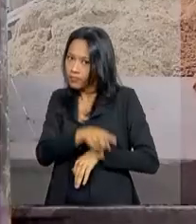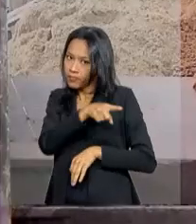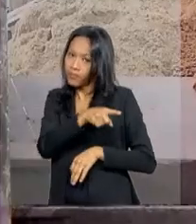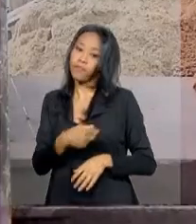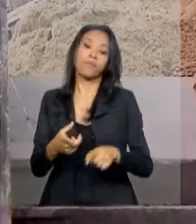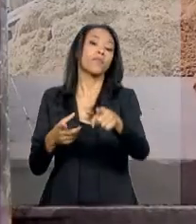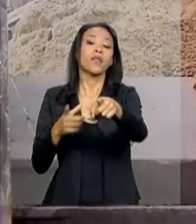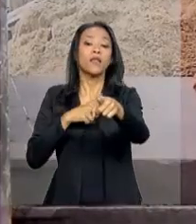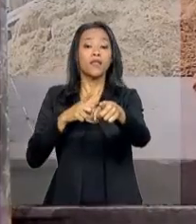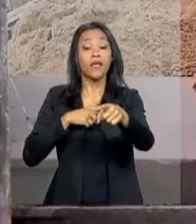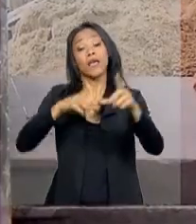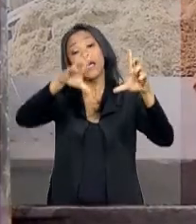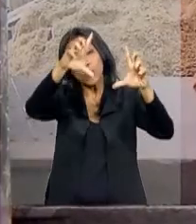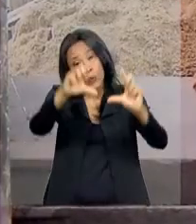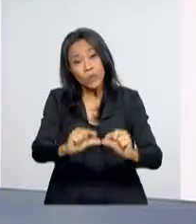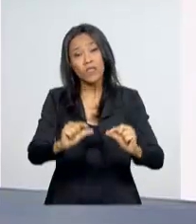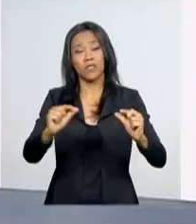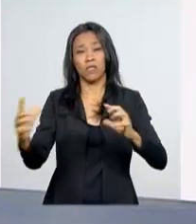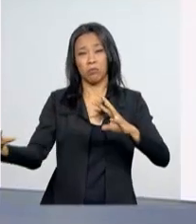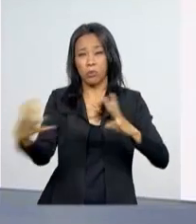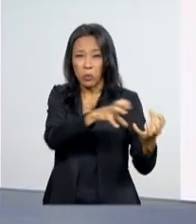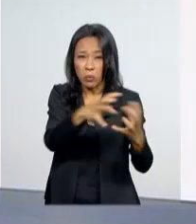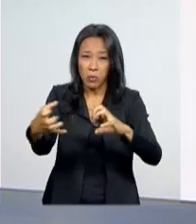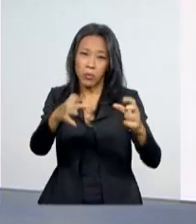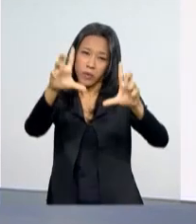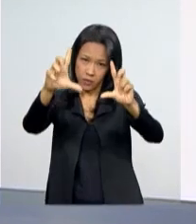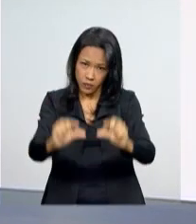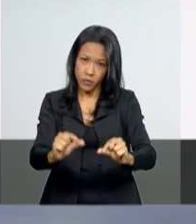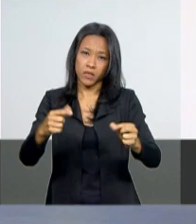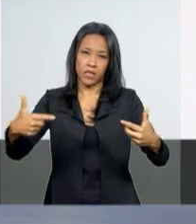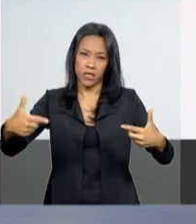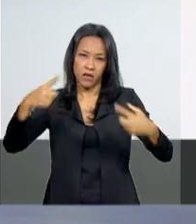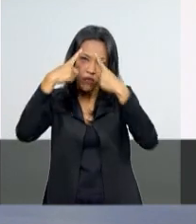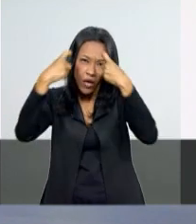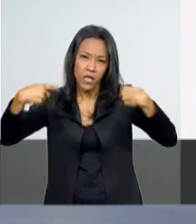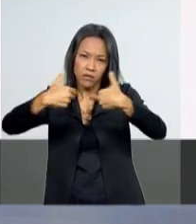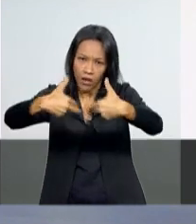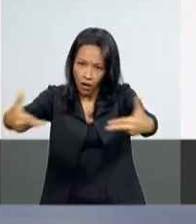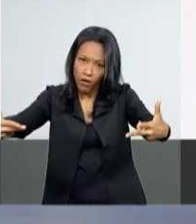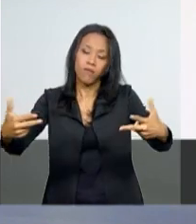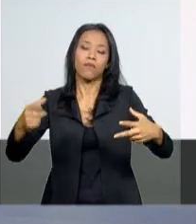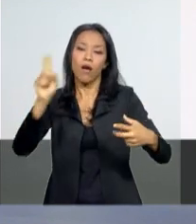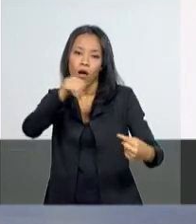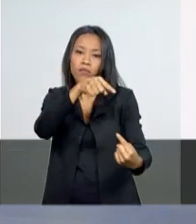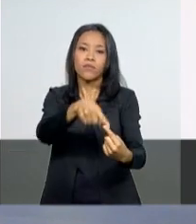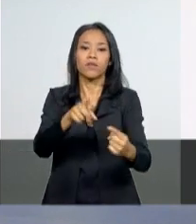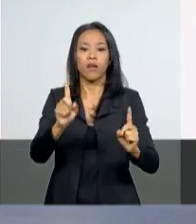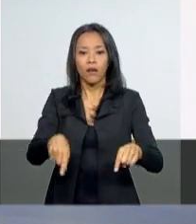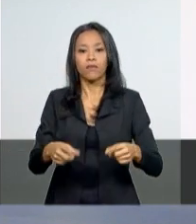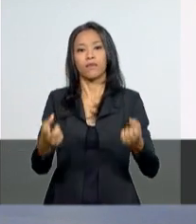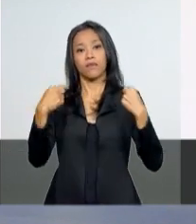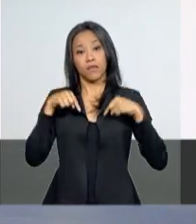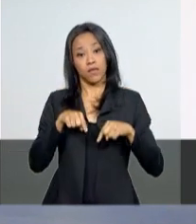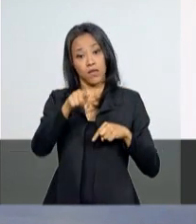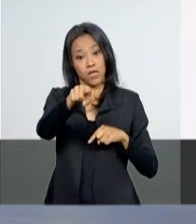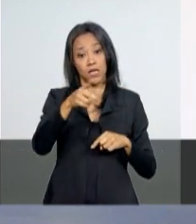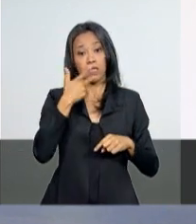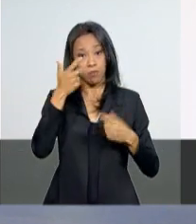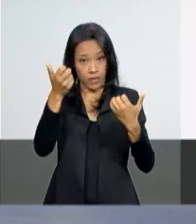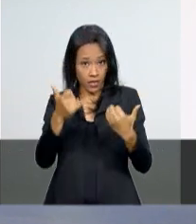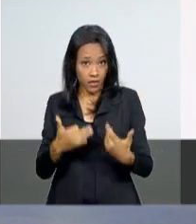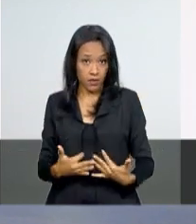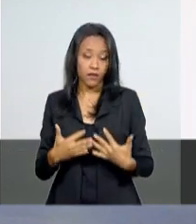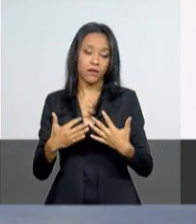número de confrontos possível. Nós temos que reduzir esse tipo de confronto, normalmente inócuo, né?